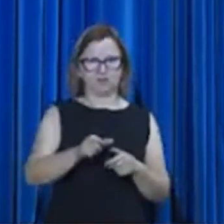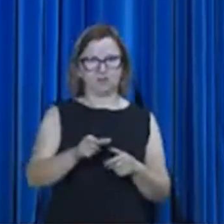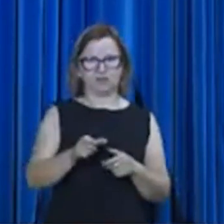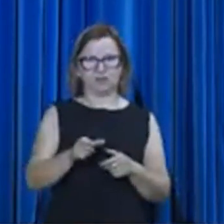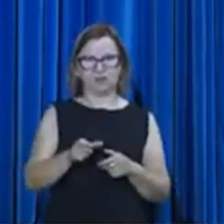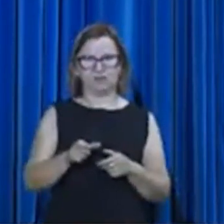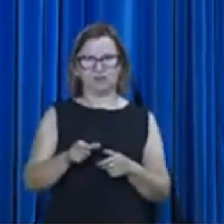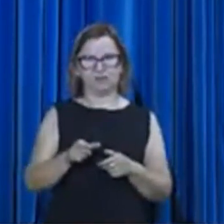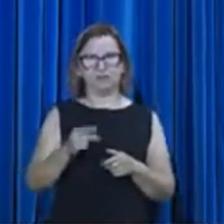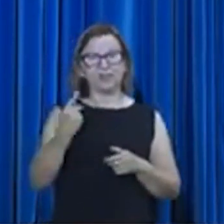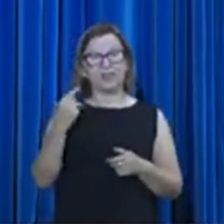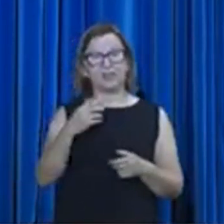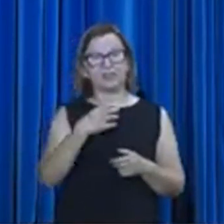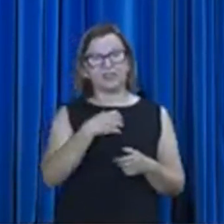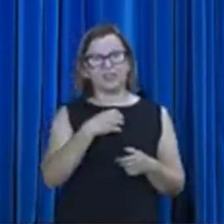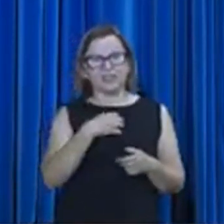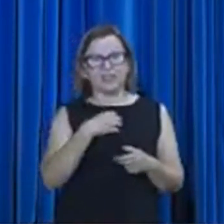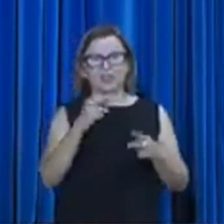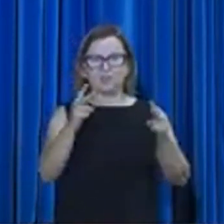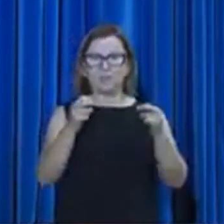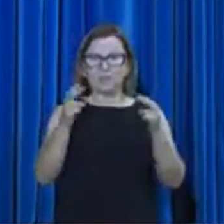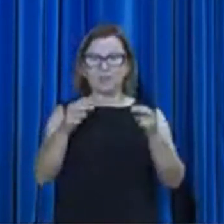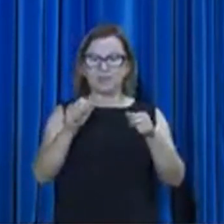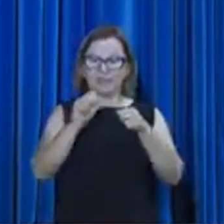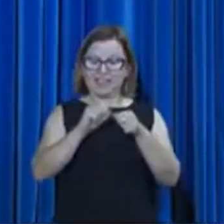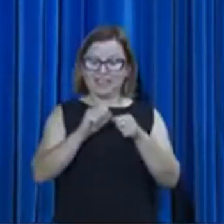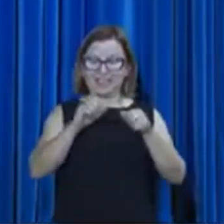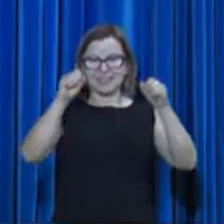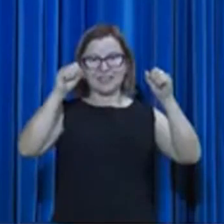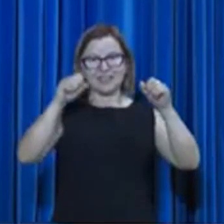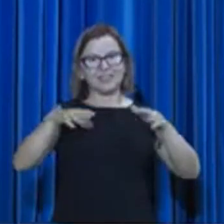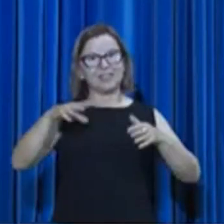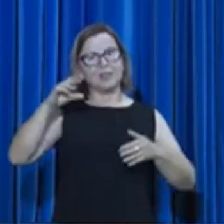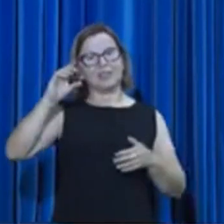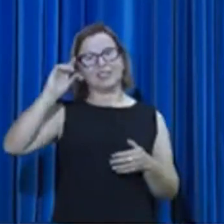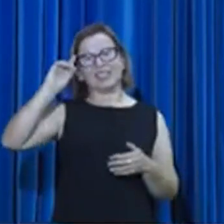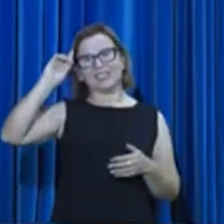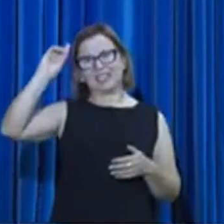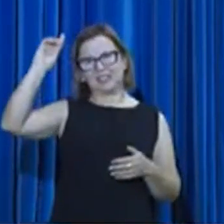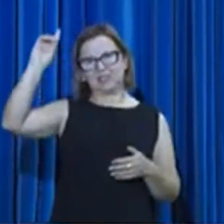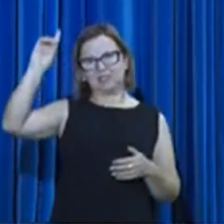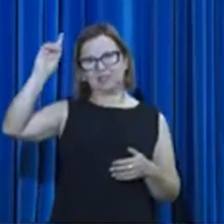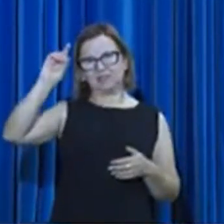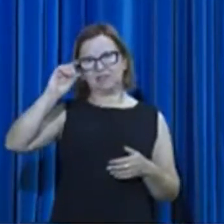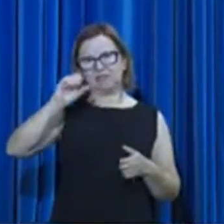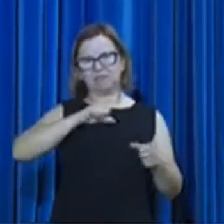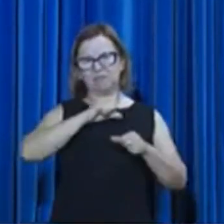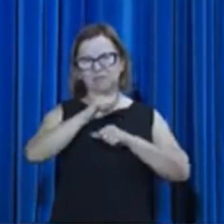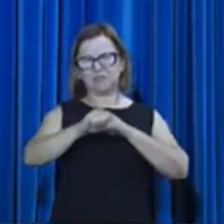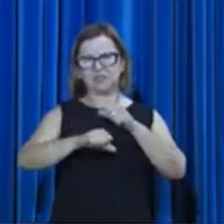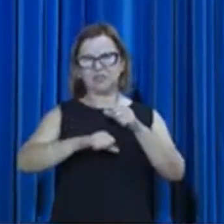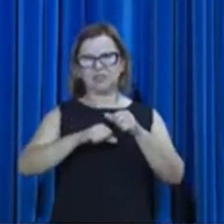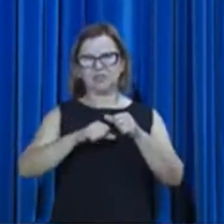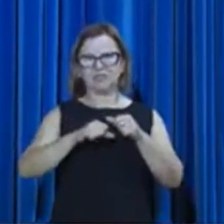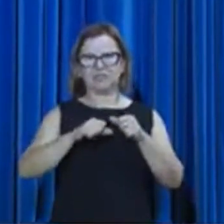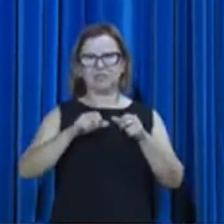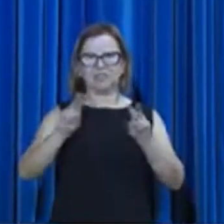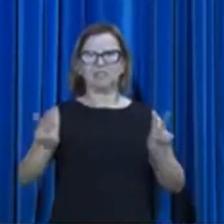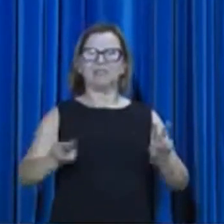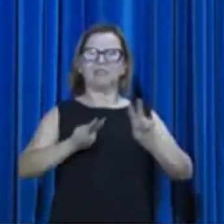e sua maneira de enxergar a criação de Deus. Mudou a sua